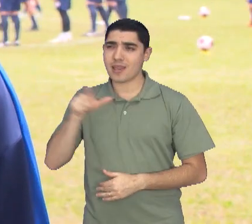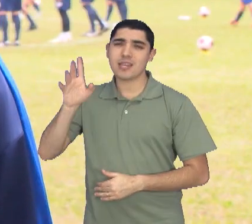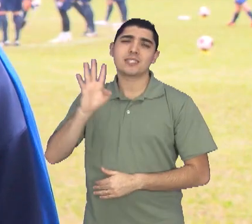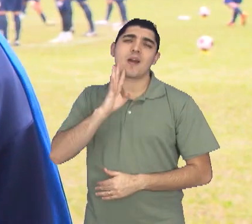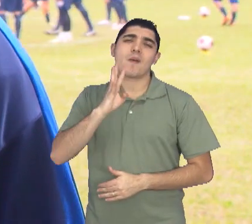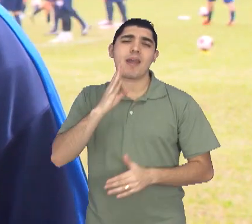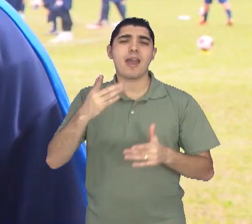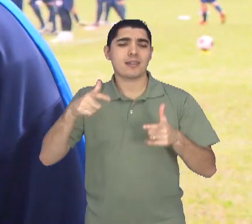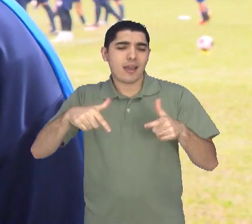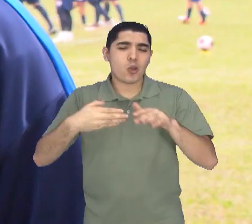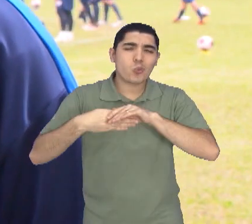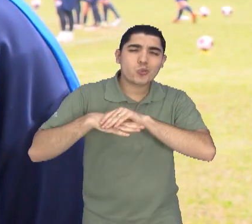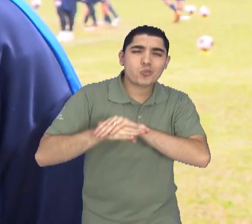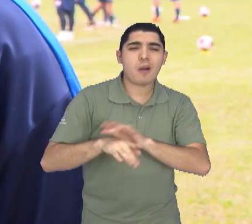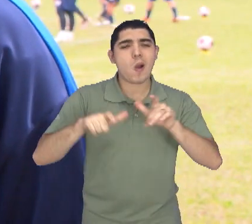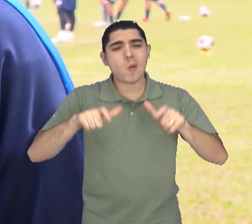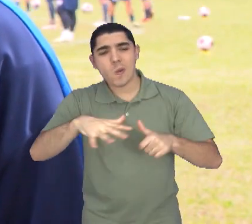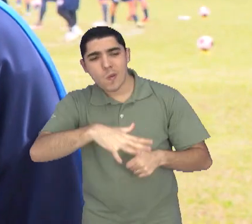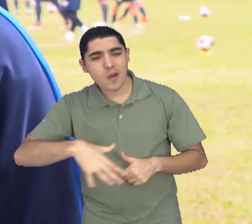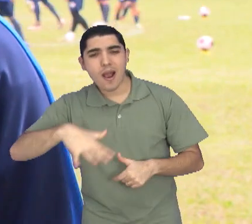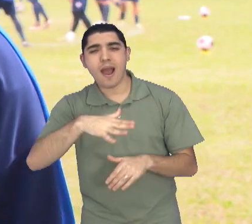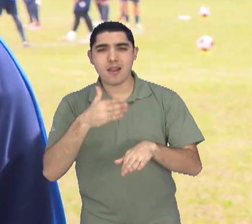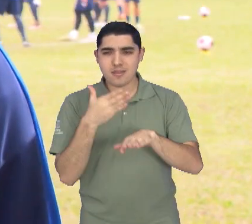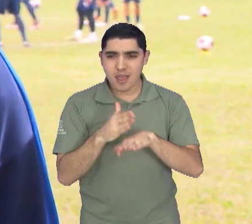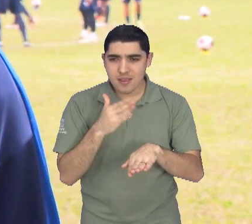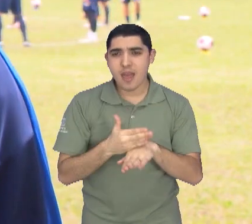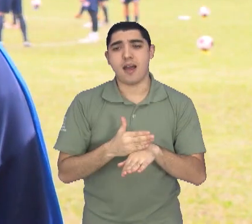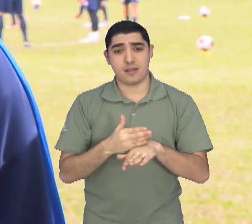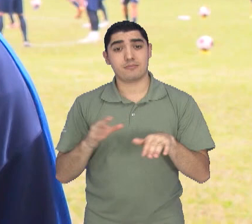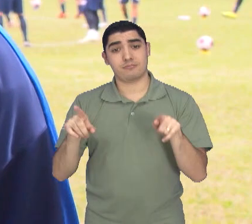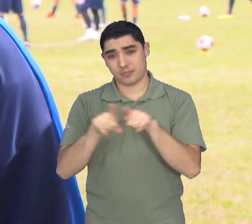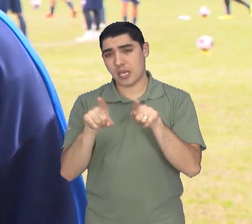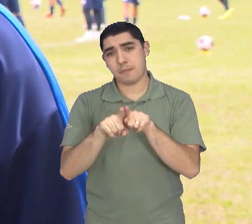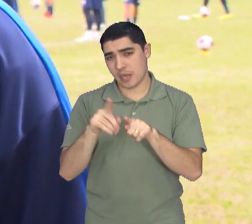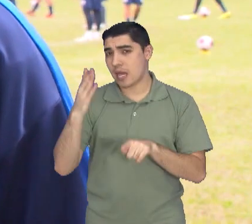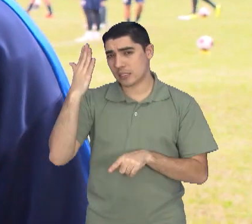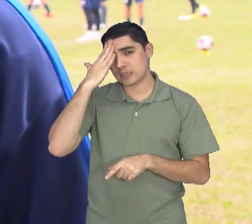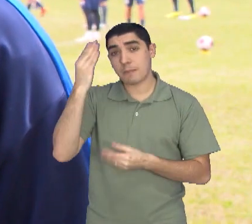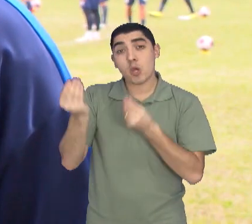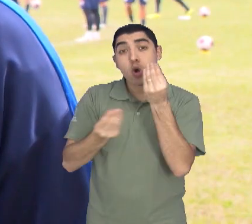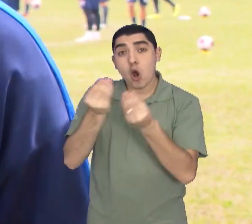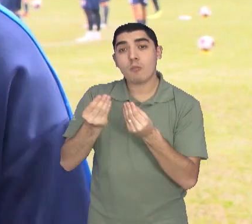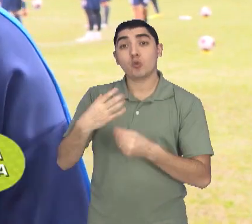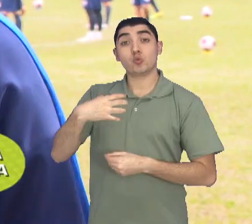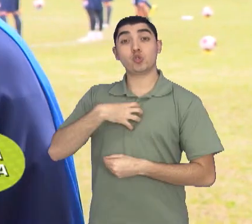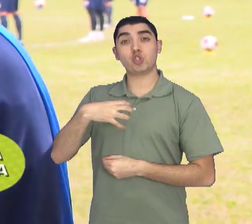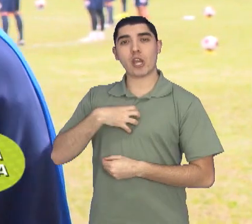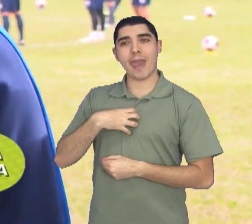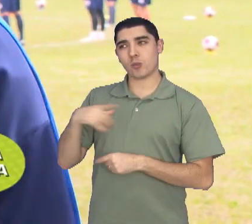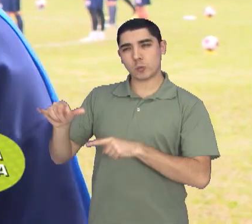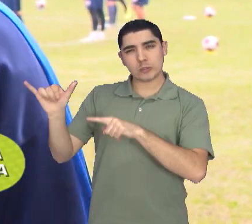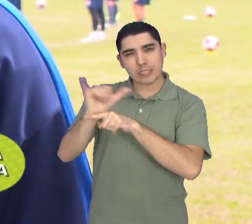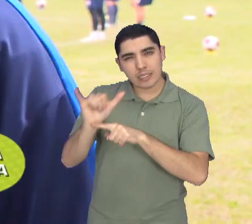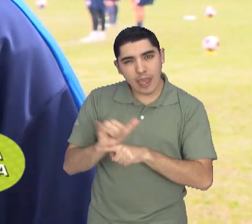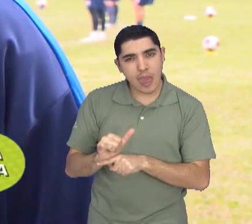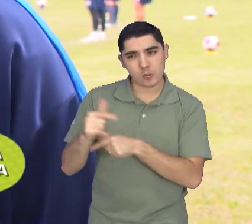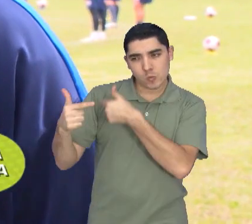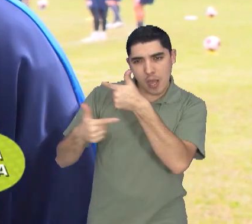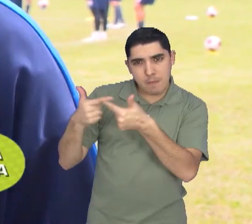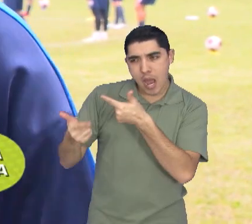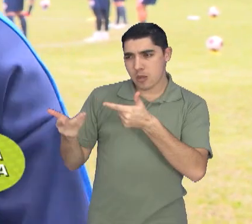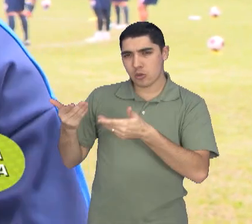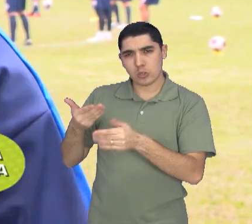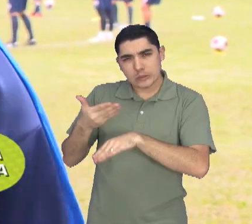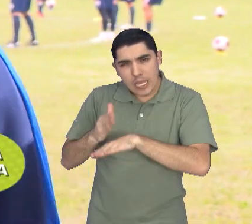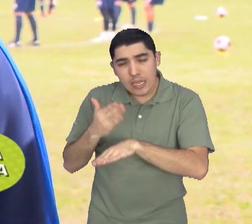do treinamento, todos sabem a condução do trabalho, como é que é. E quem não trabalhou vai entrando, né? Vai entrando na